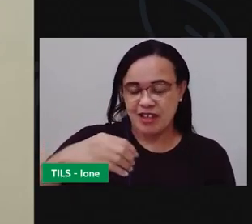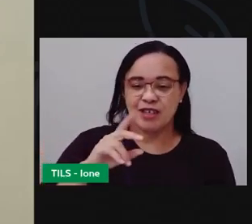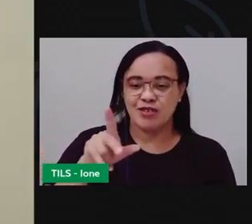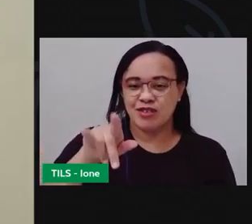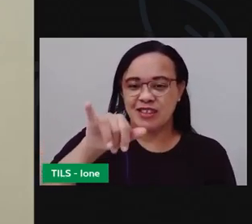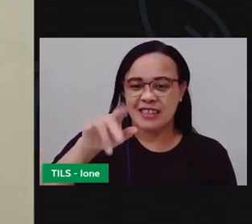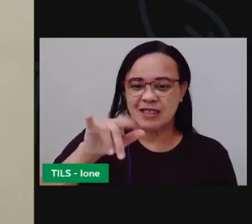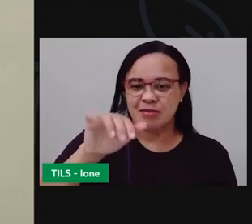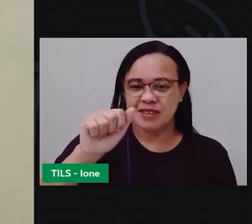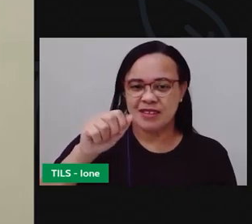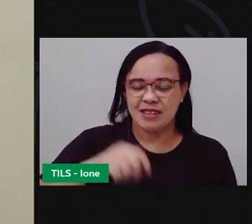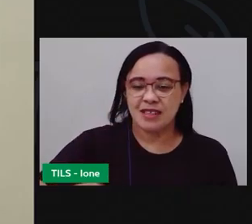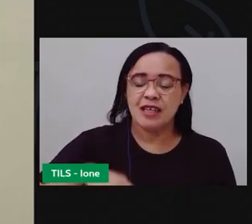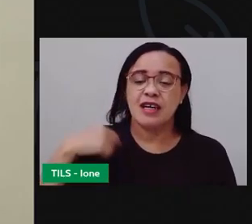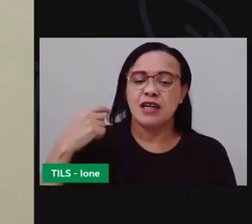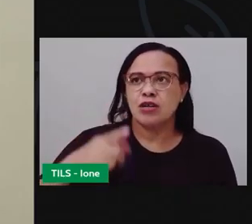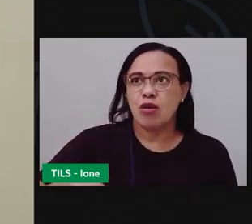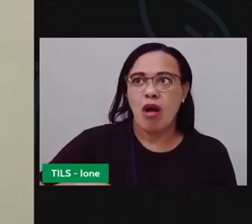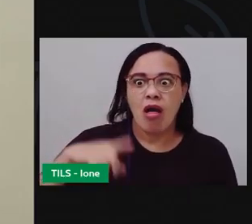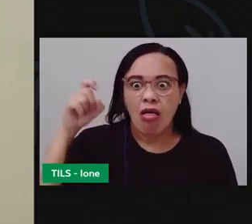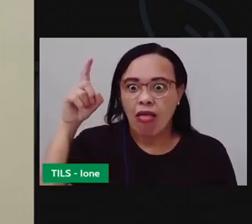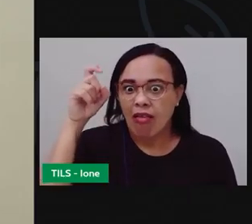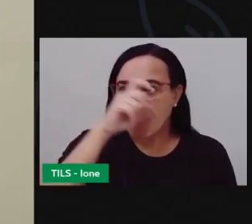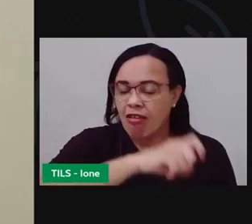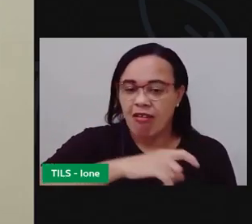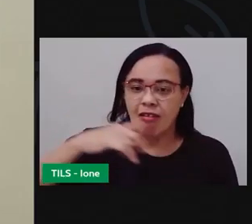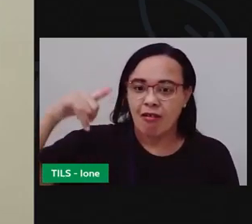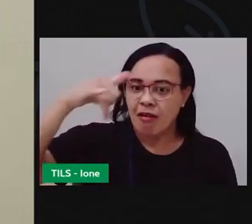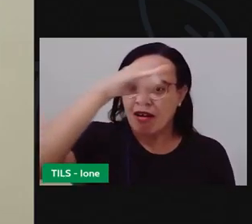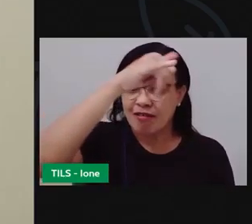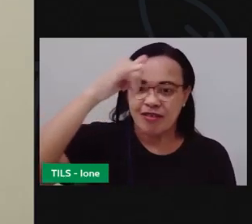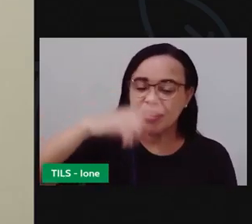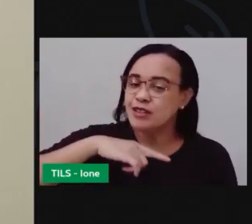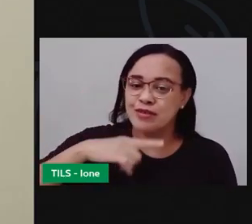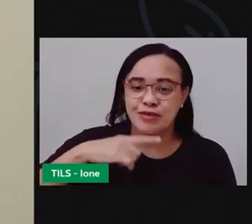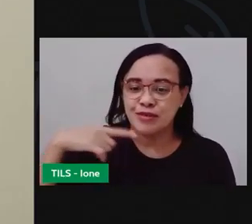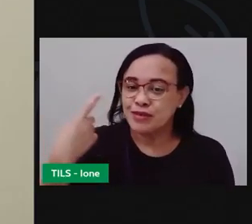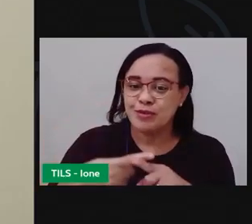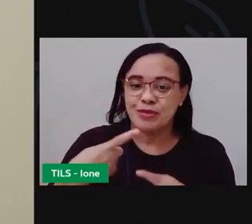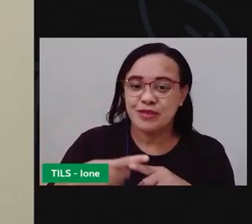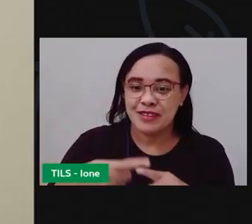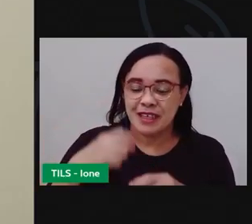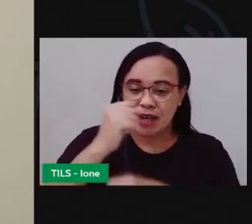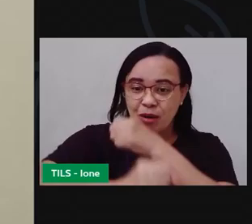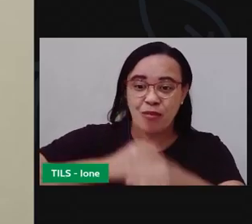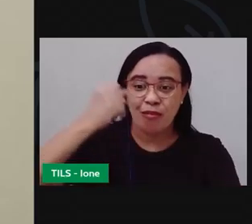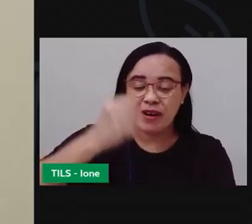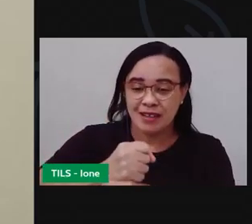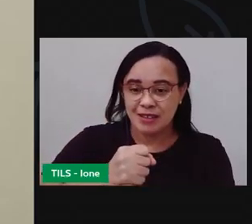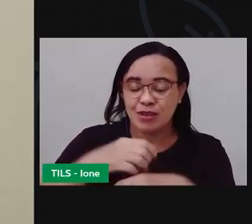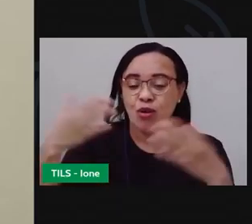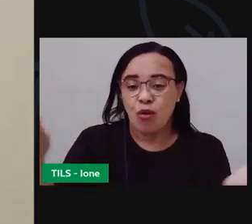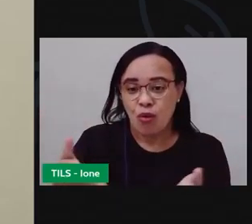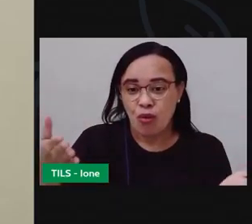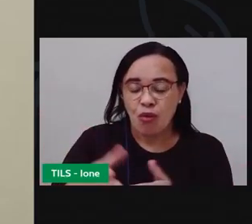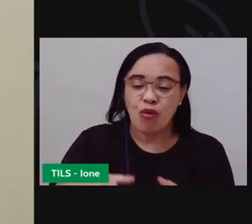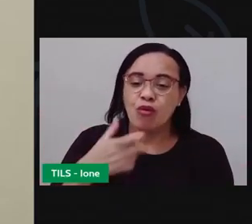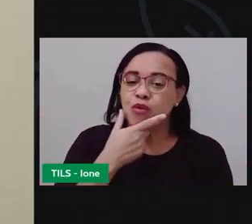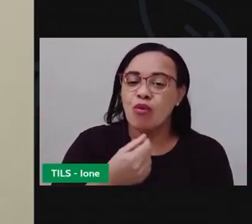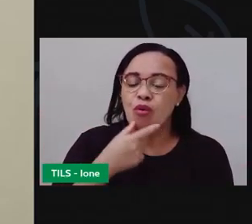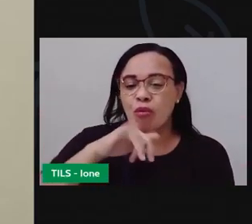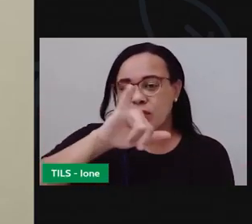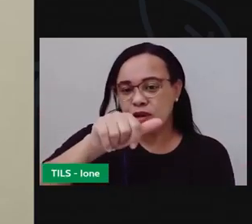Luzistiano, levou um ano para aprender a pilotar um aeroplano. Hoje em dia, qualquer João, Adão ou Simão,